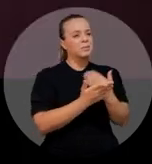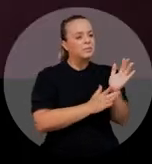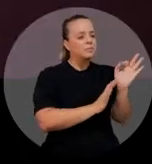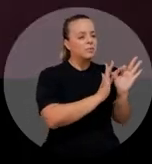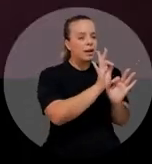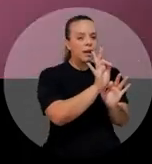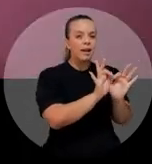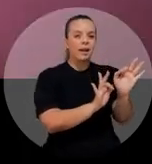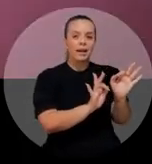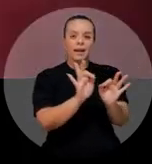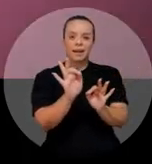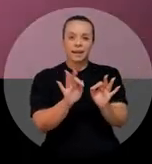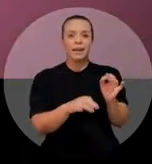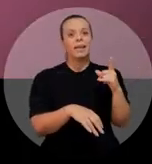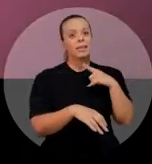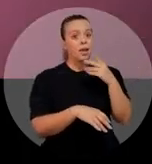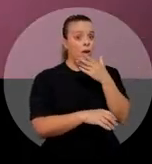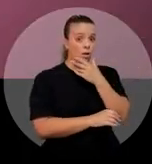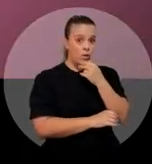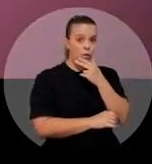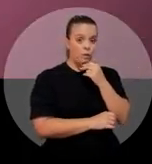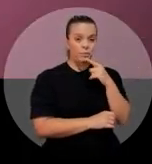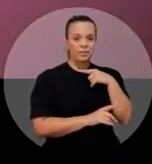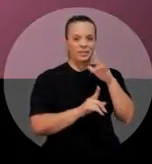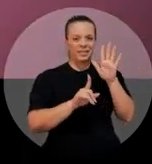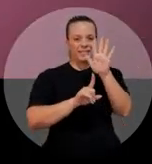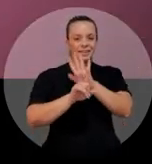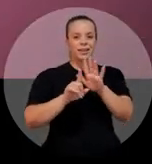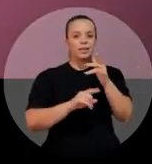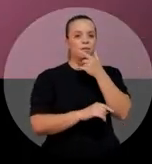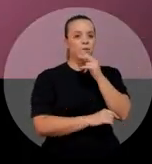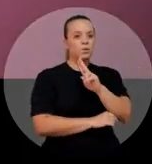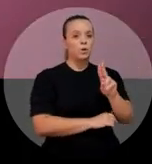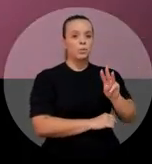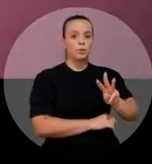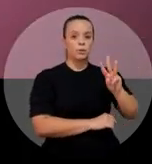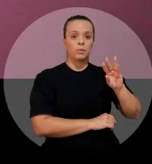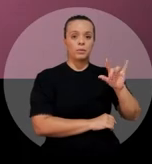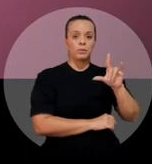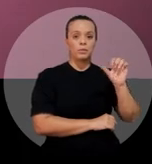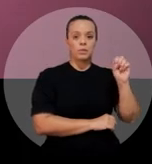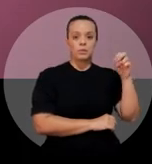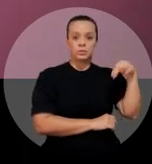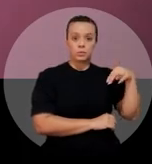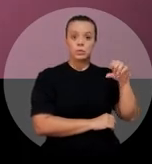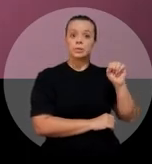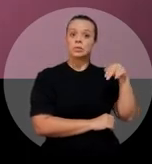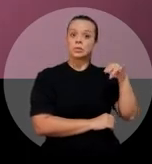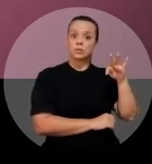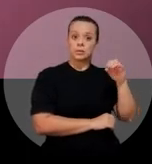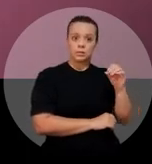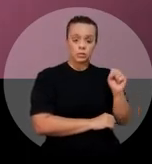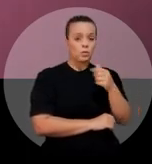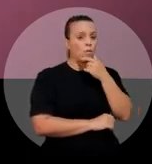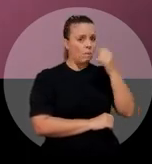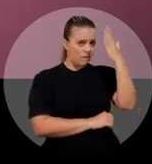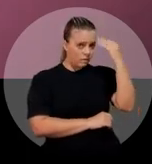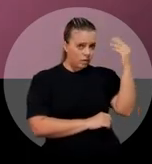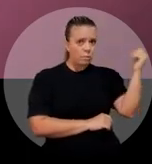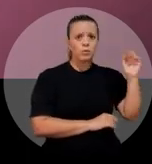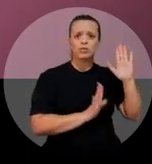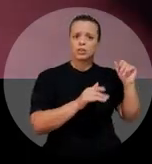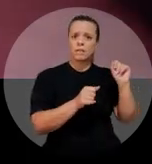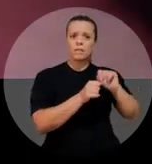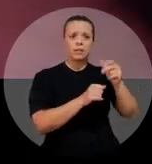com ele, e tem até o ator que tá aqui atrás, Wilson Sampson, uma estrela da pornochanchada, fez mais de